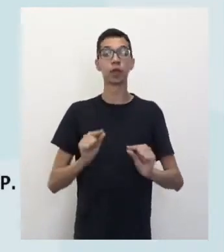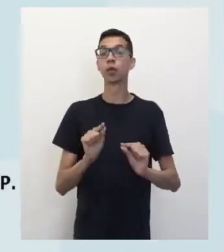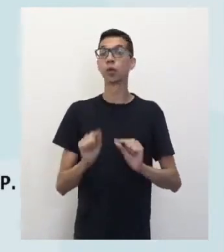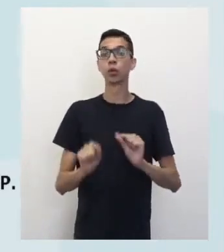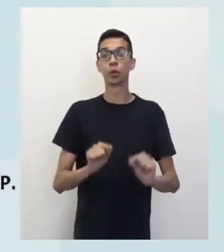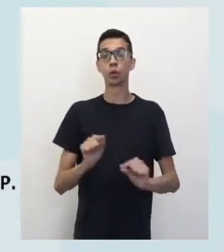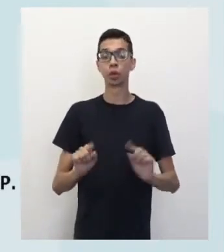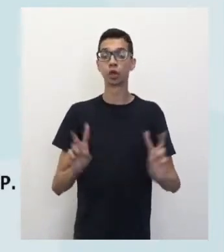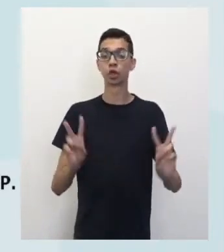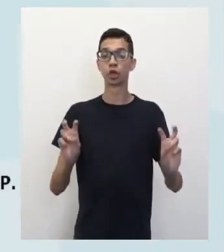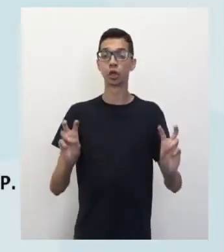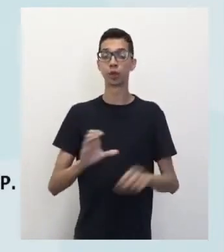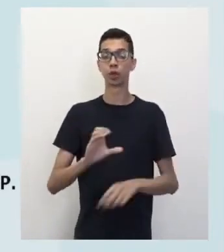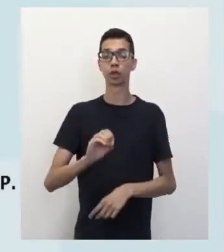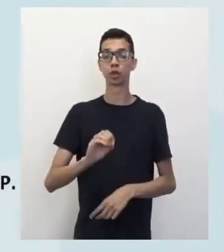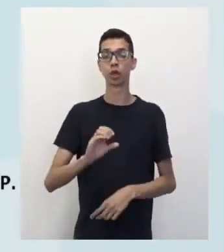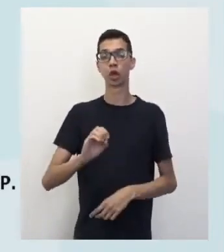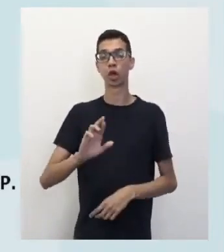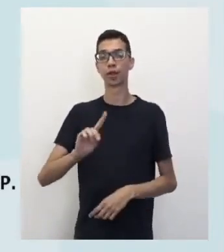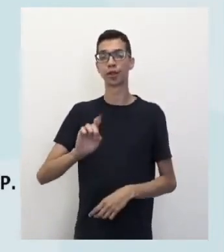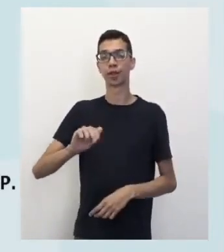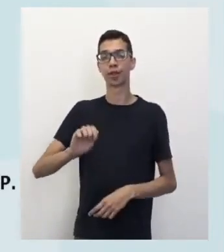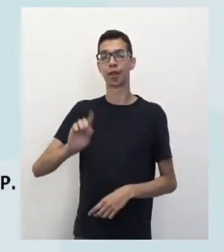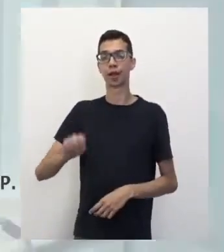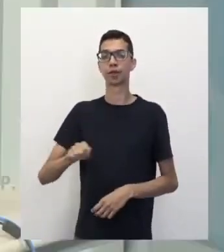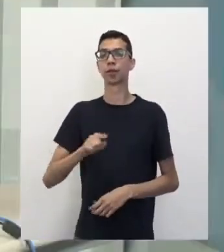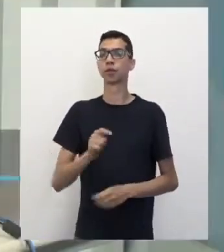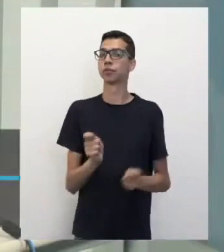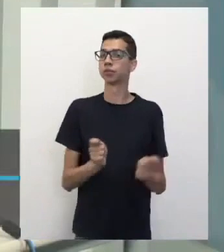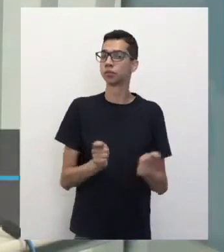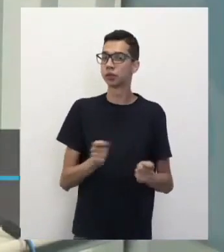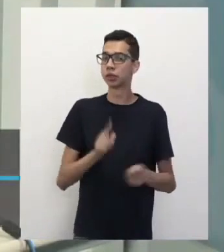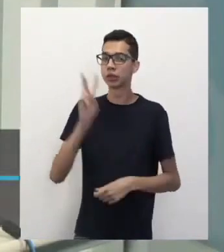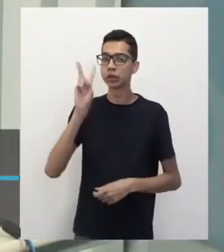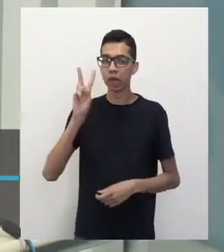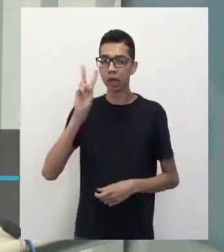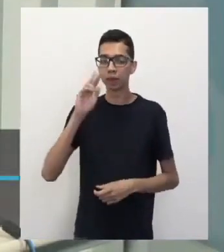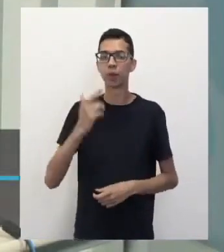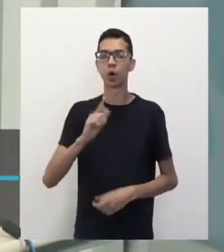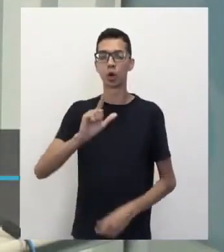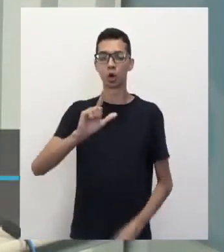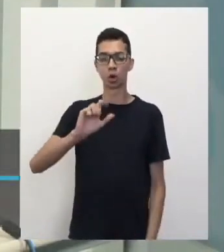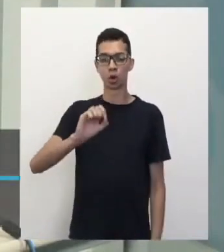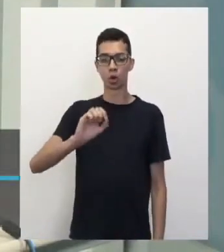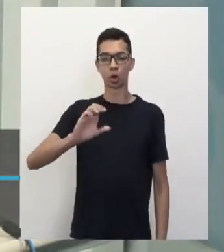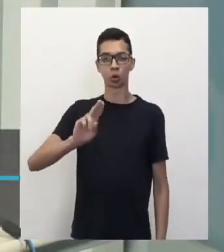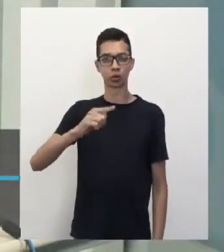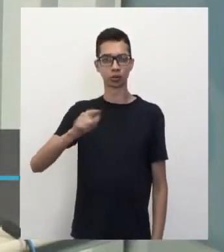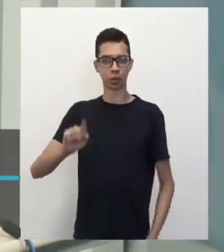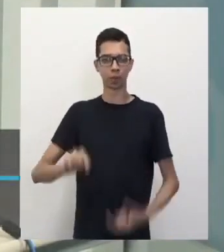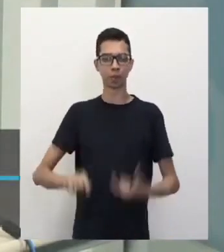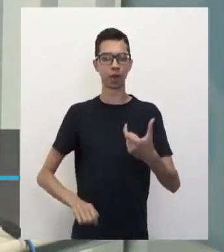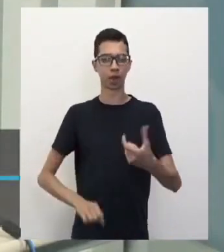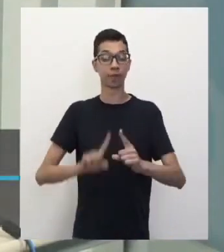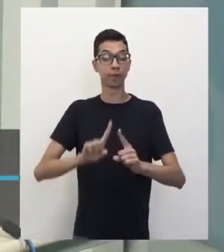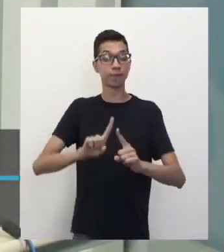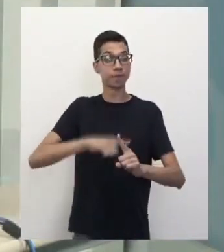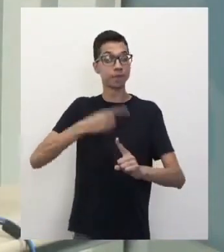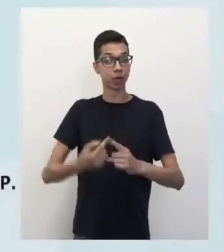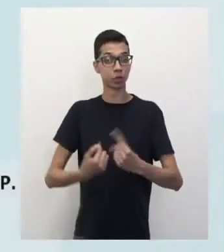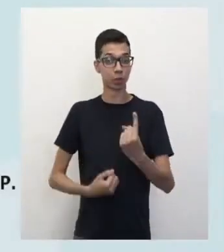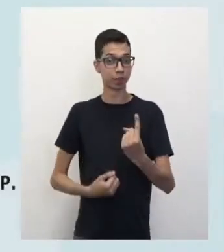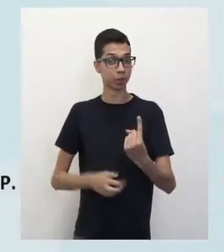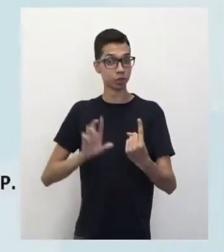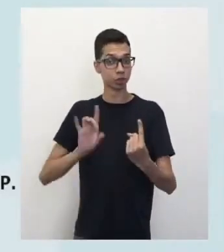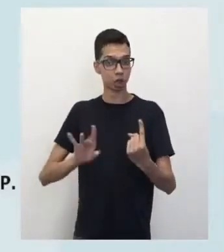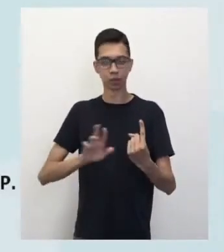das coordenadas, nós estamos pensando nesse contexto aí. Então, lembra aí, locução mais de uma palavra. Então, a frase é a seguinte: